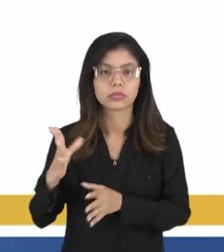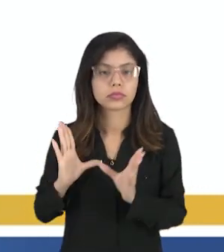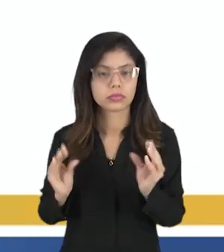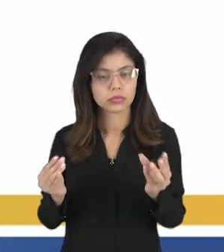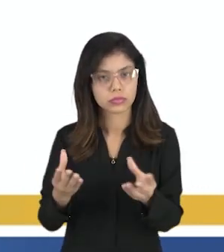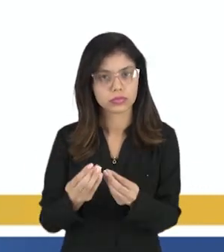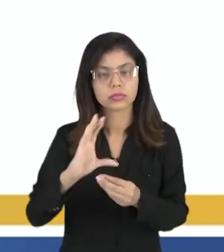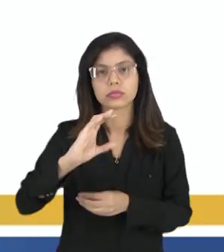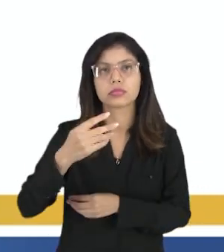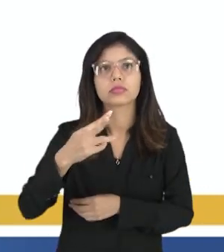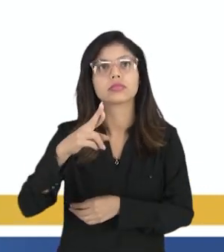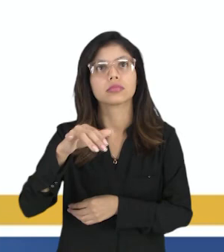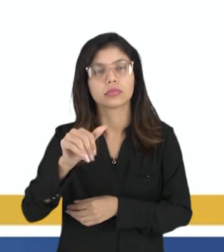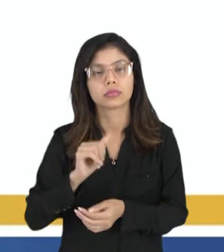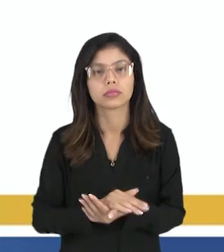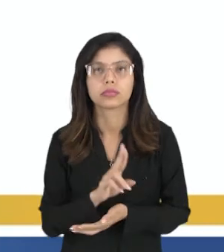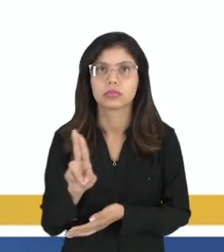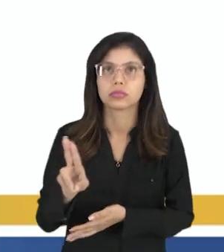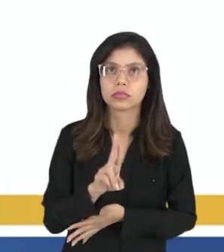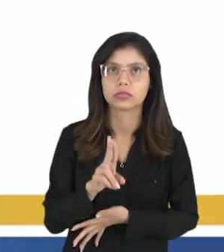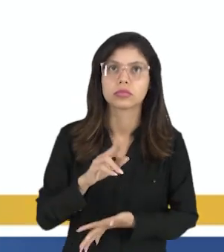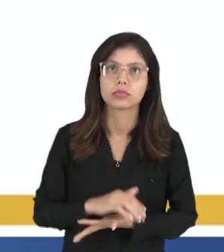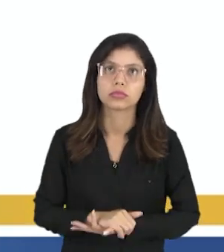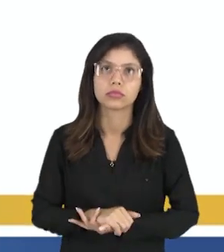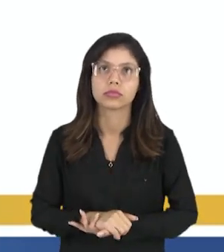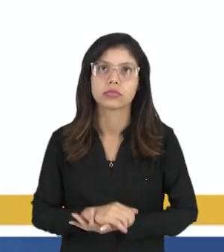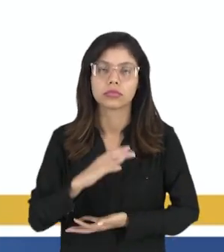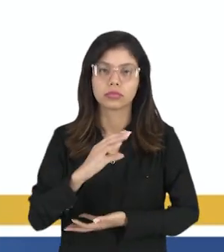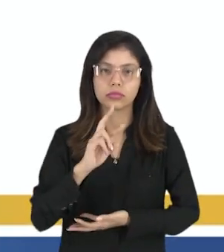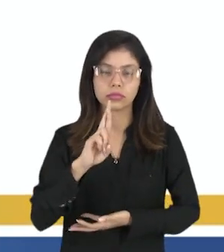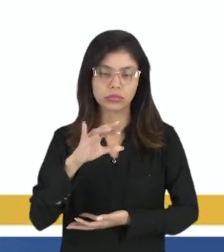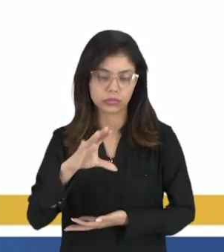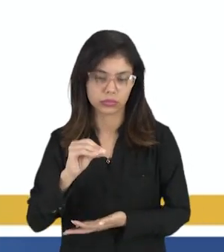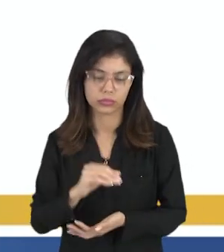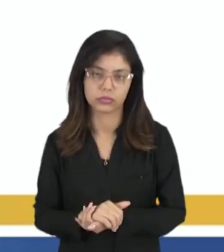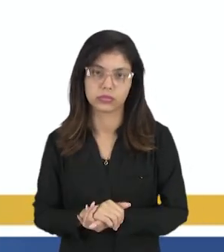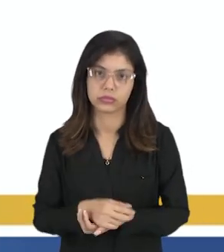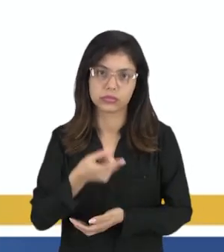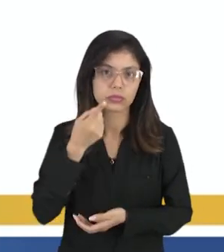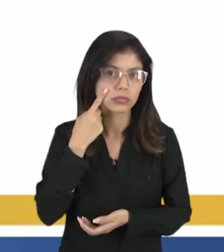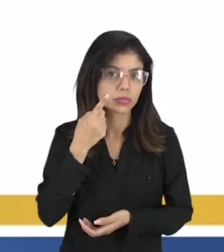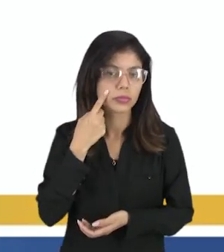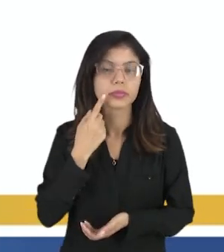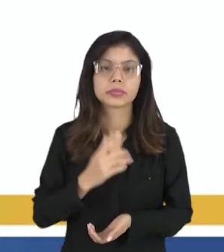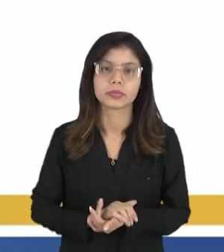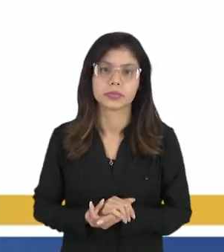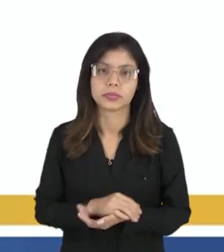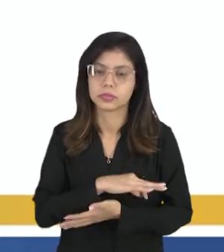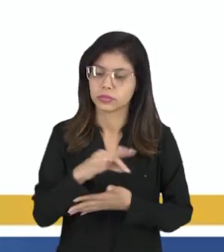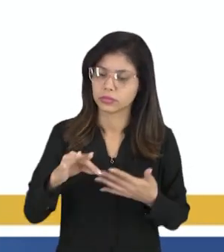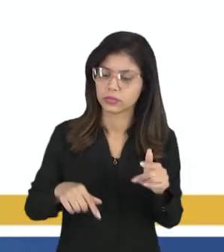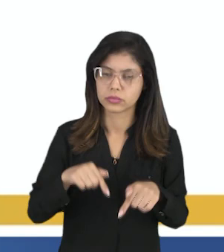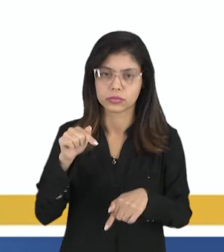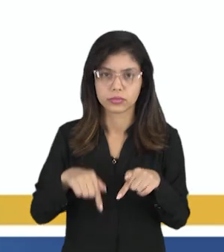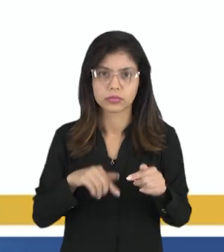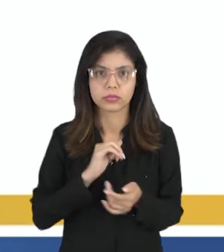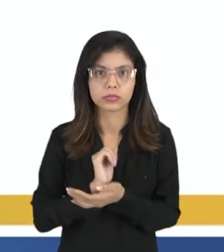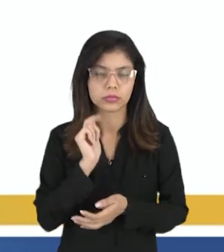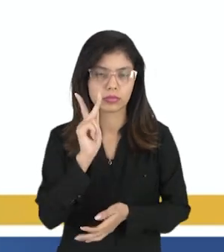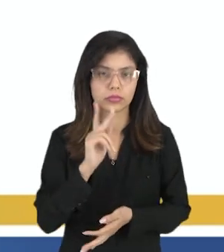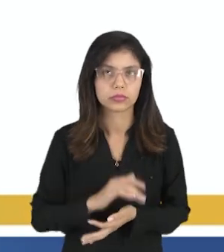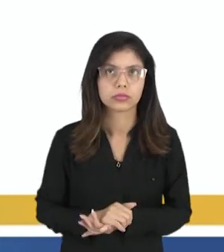substância composta. Então, como o nome já está dizendo aqui, ó, cloro. Então, a gente vai observar que ele é um elemento químico,